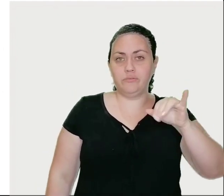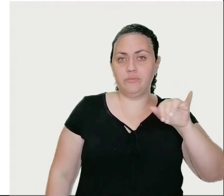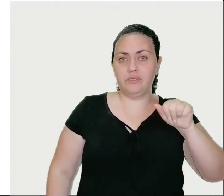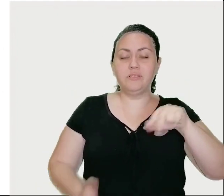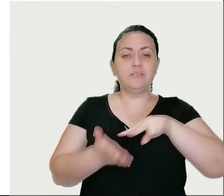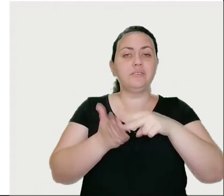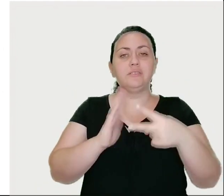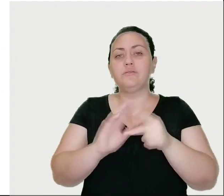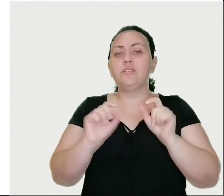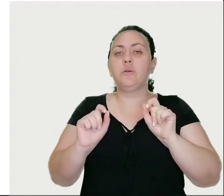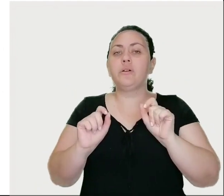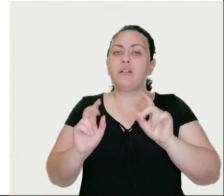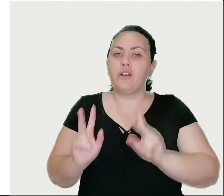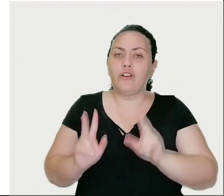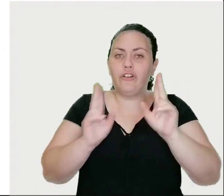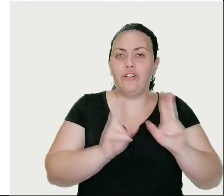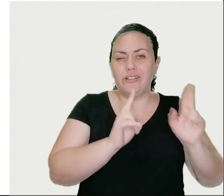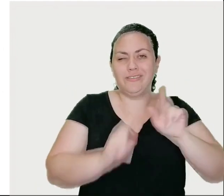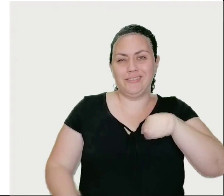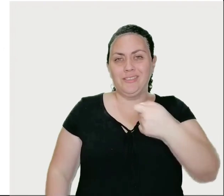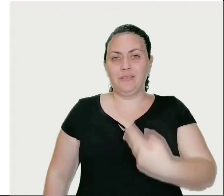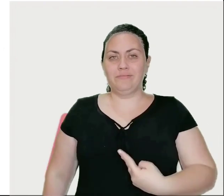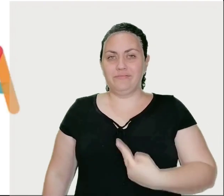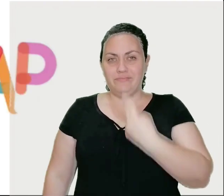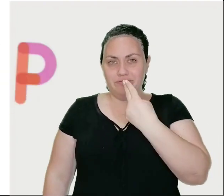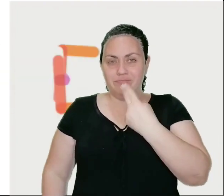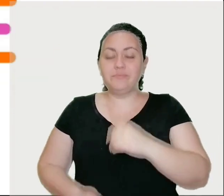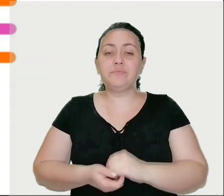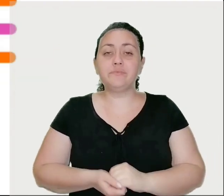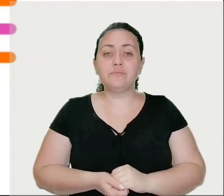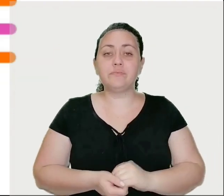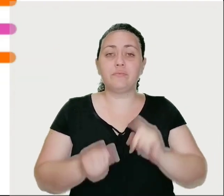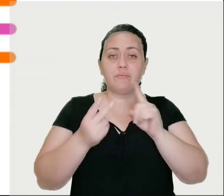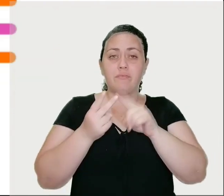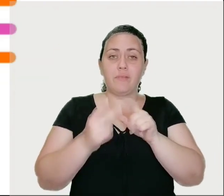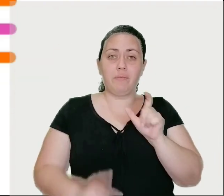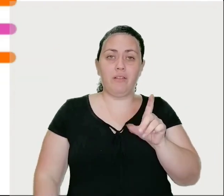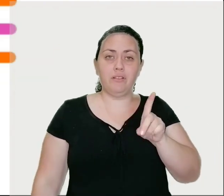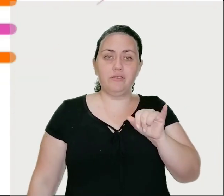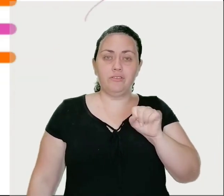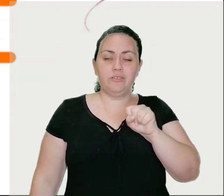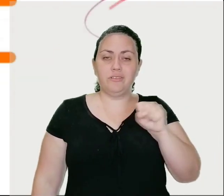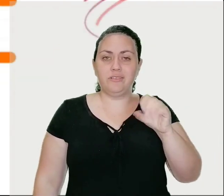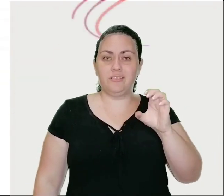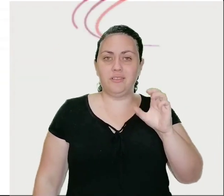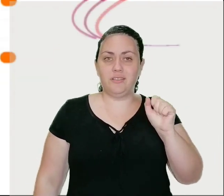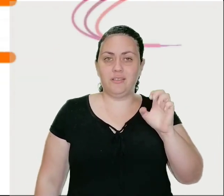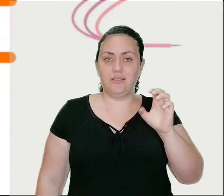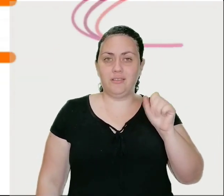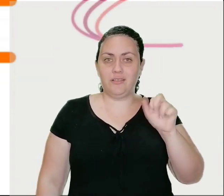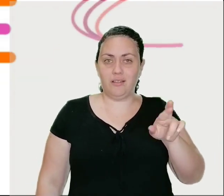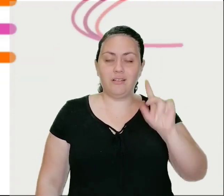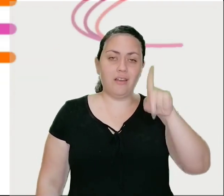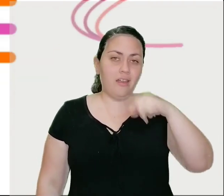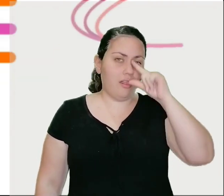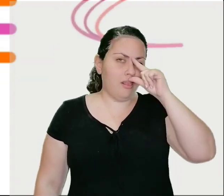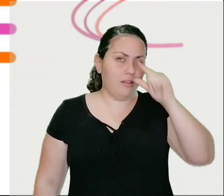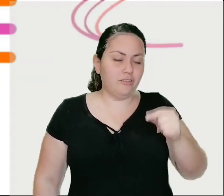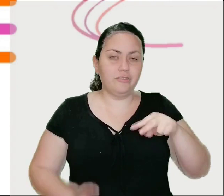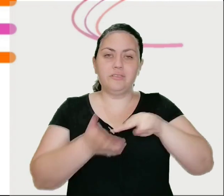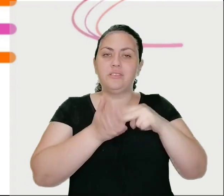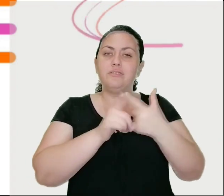anatomia quer dizer cortar em partes. Já a palavra dissecar vem do latim dissecare e